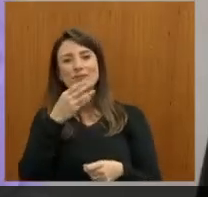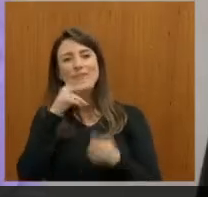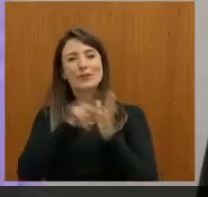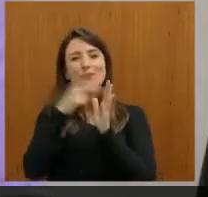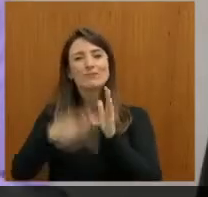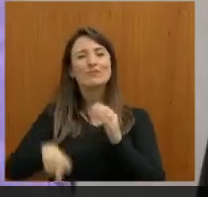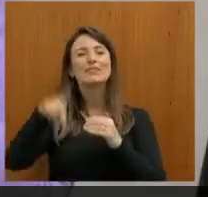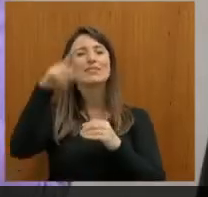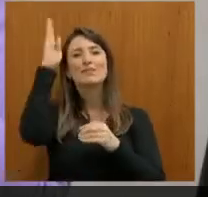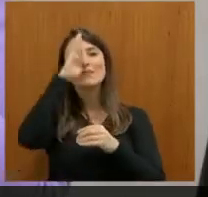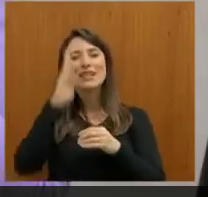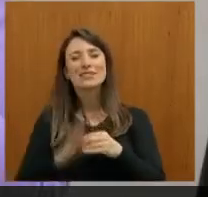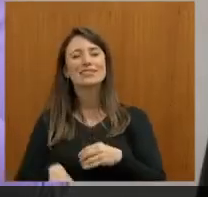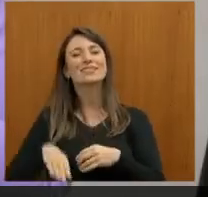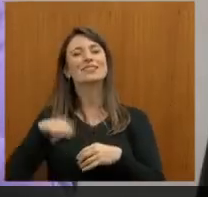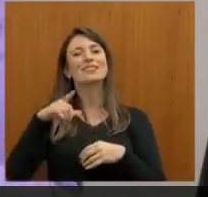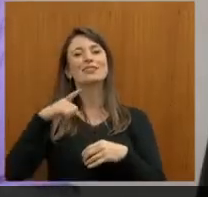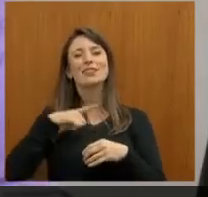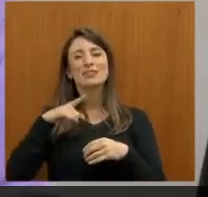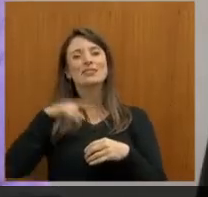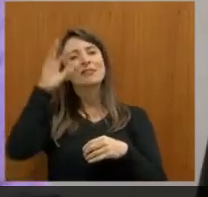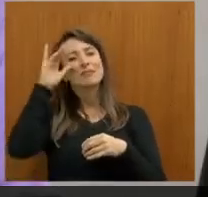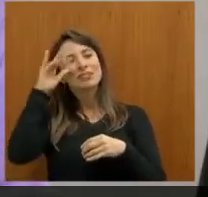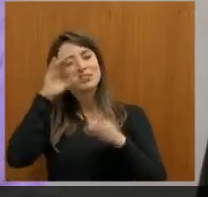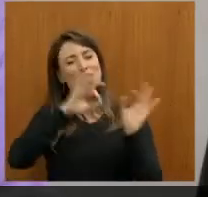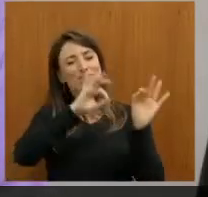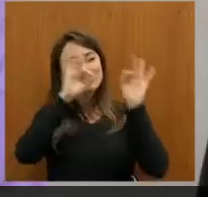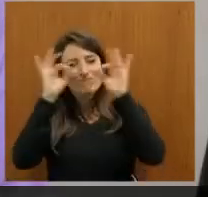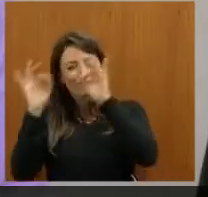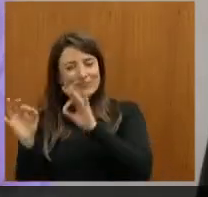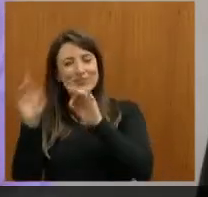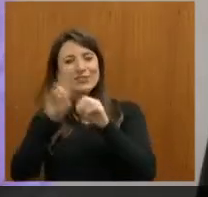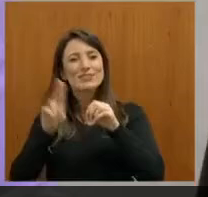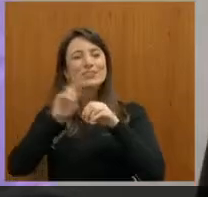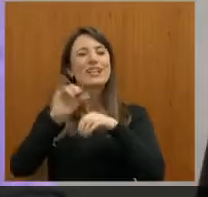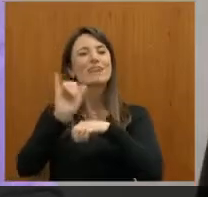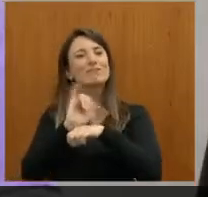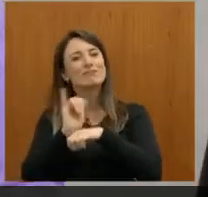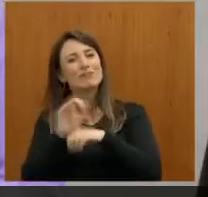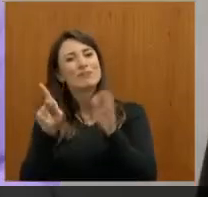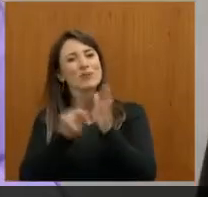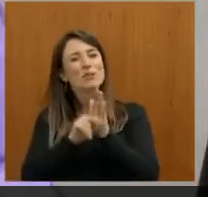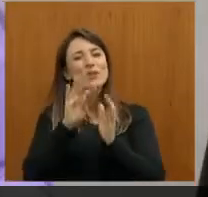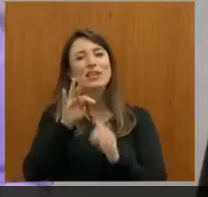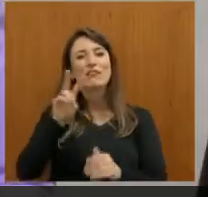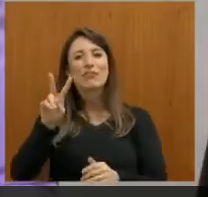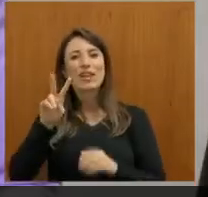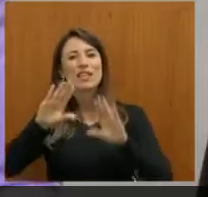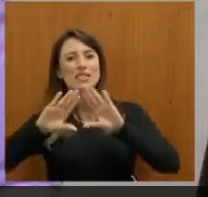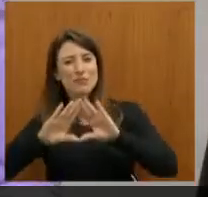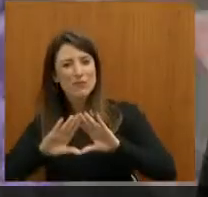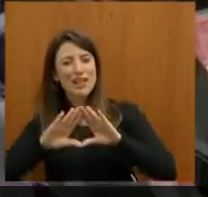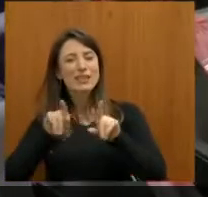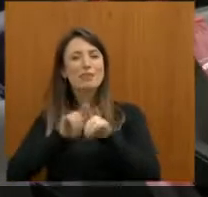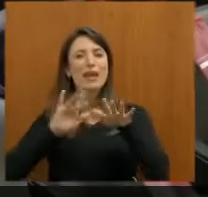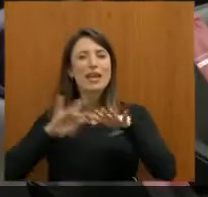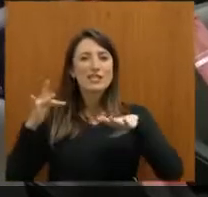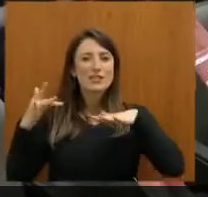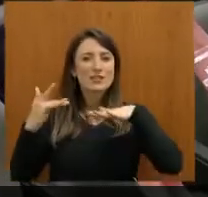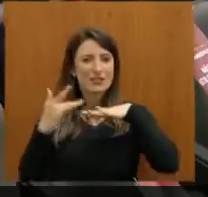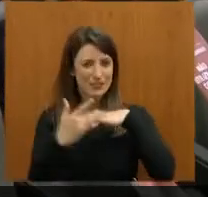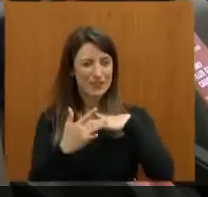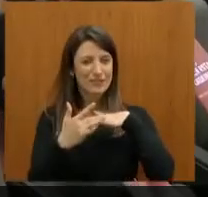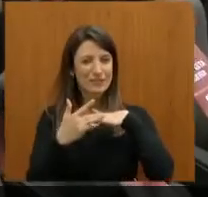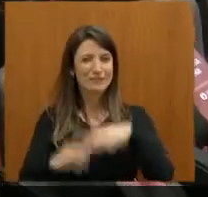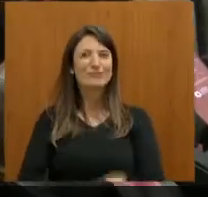acompanham através dos canais da TV Assembleia das redes sociais e também das redes sociais do nosso mandato